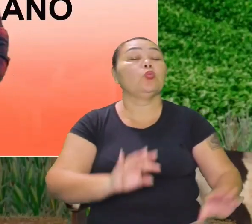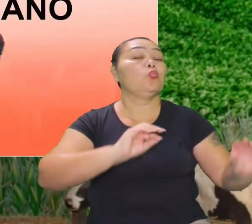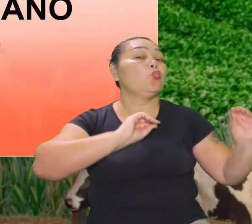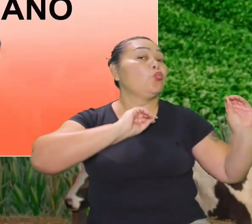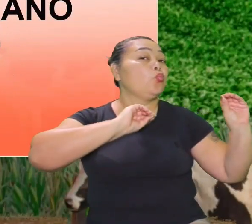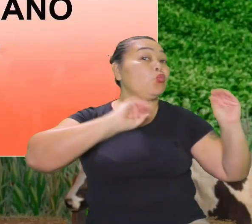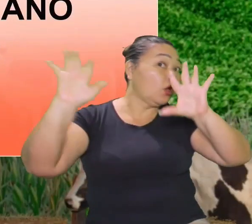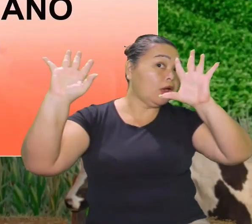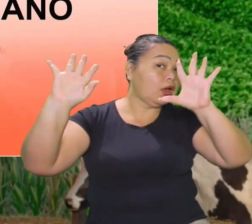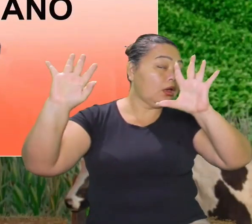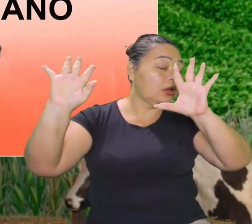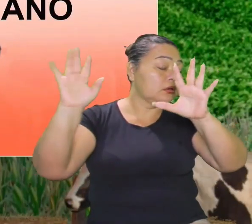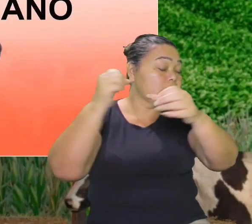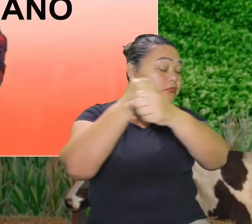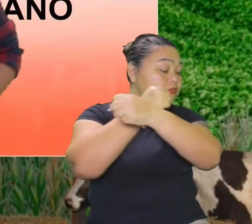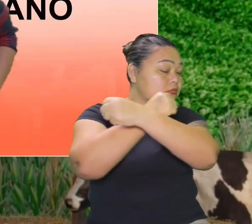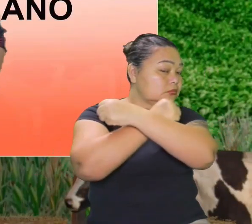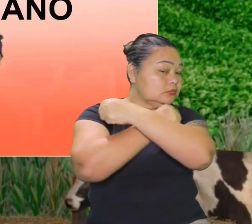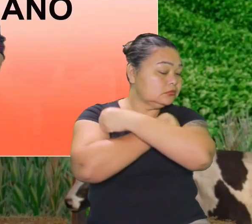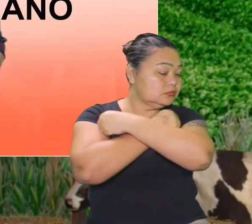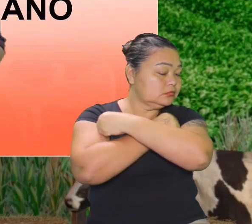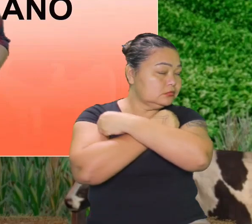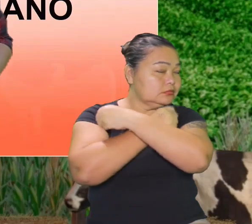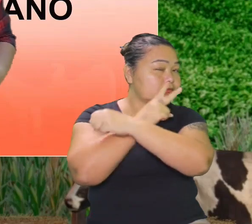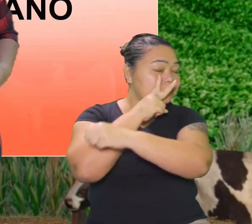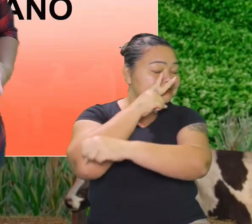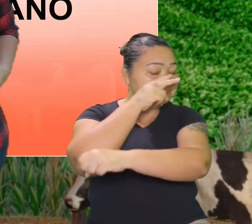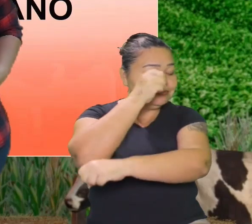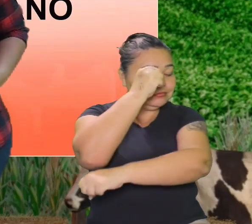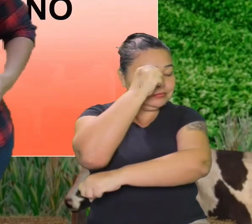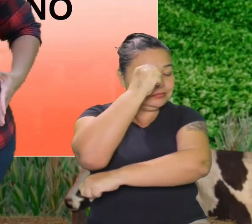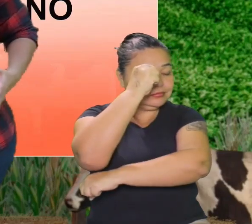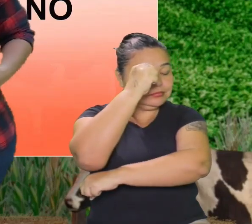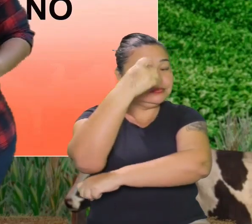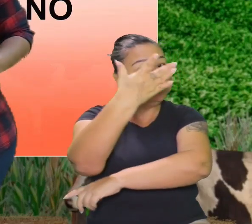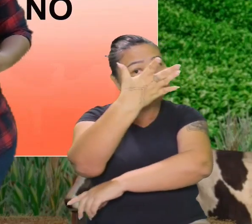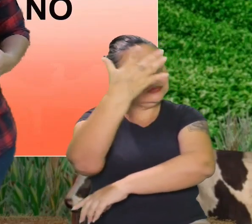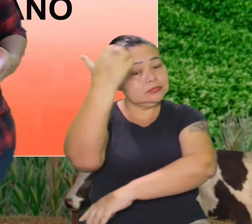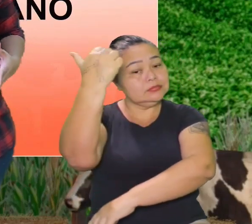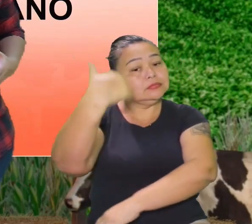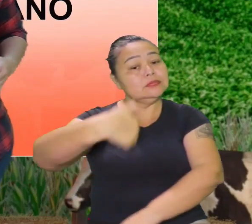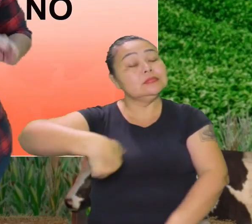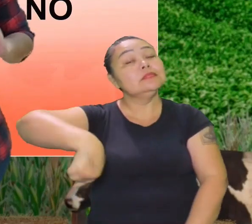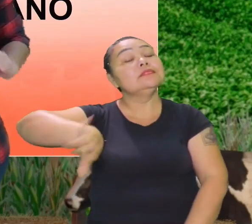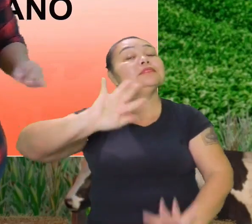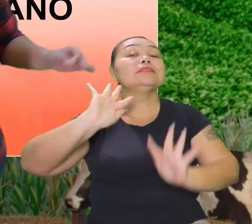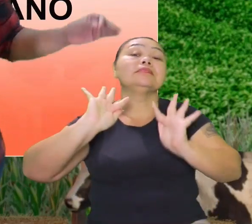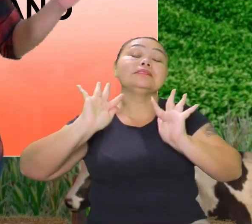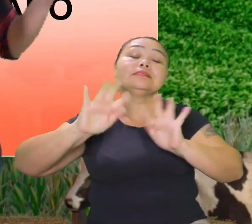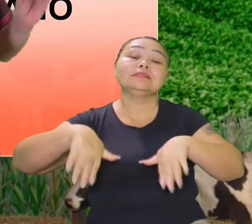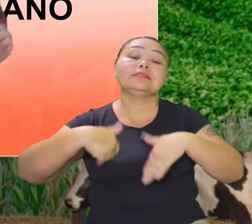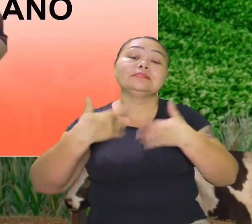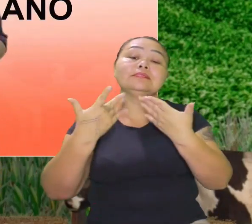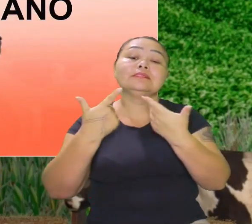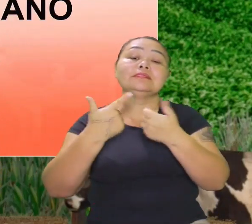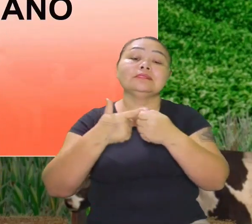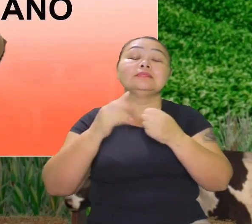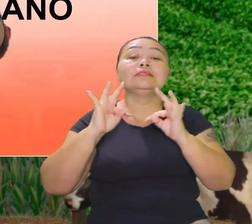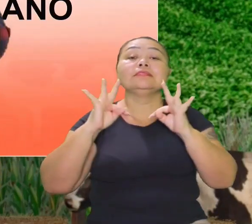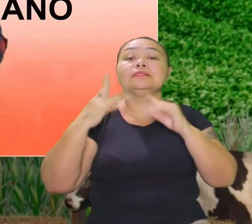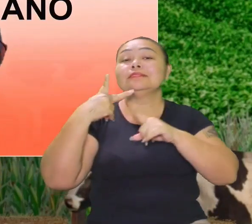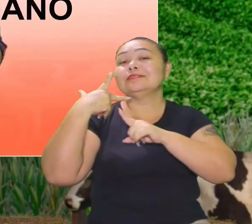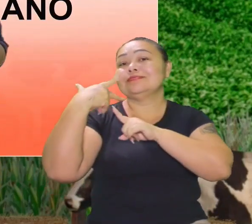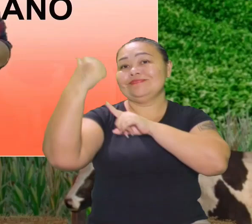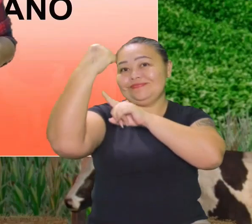Beijo, um abraço muito forte para todos vocês. Vamos na pegada que agora vocês vão finalizando com todo sucesso, tá